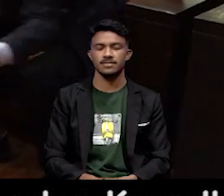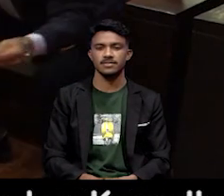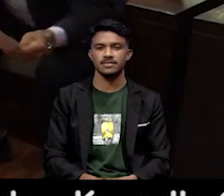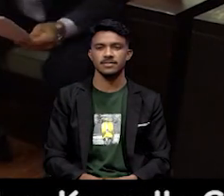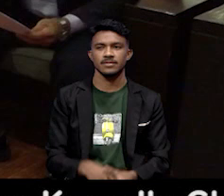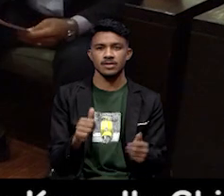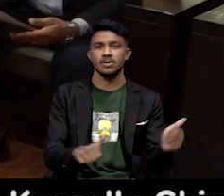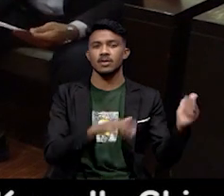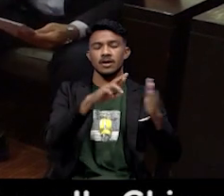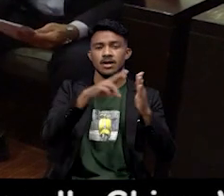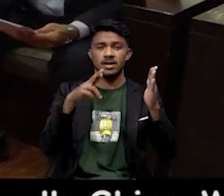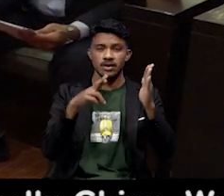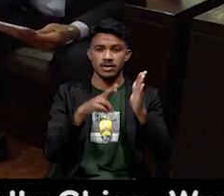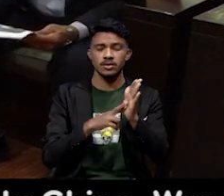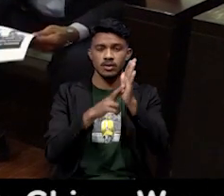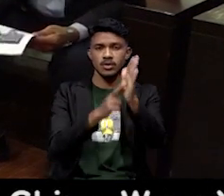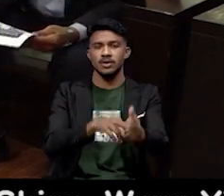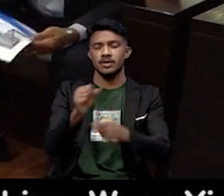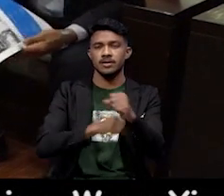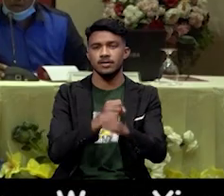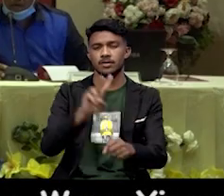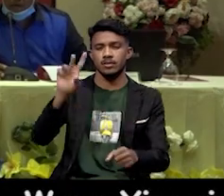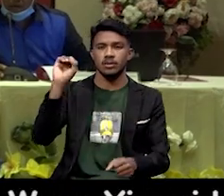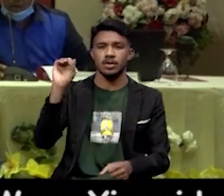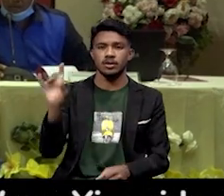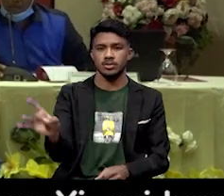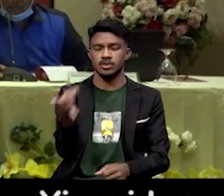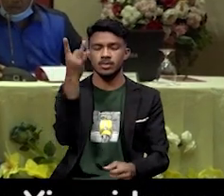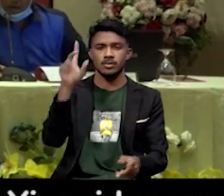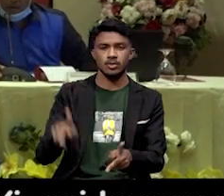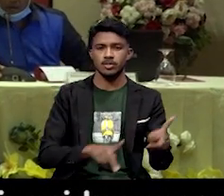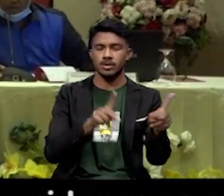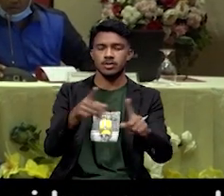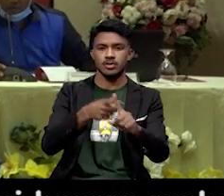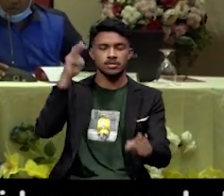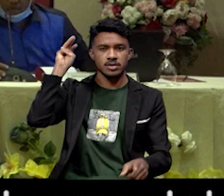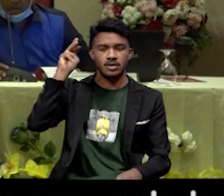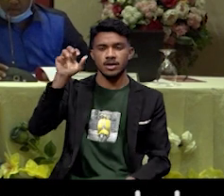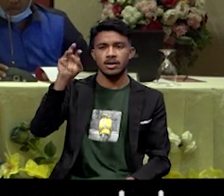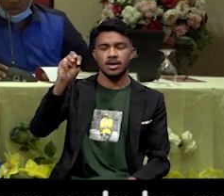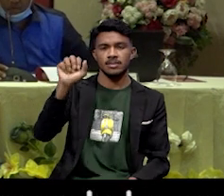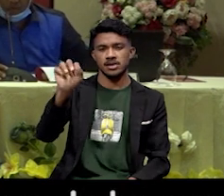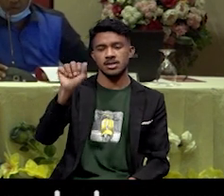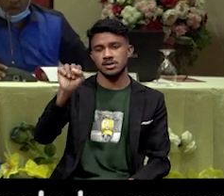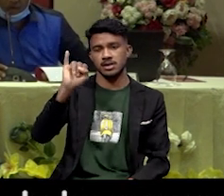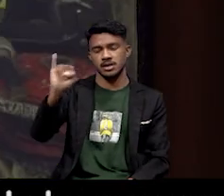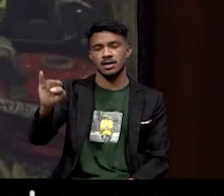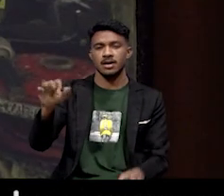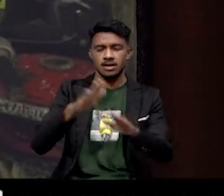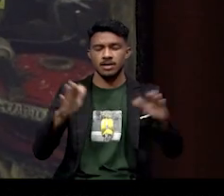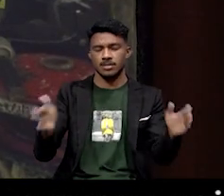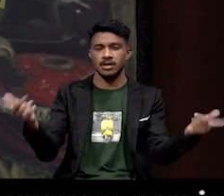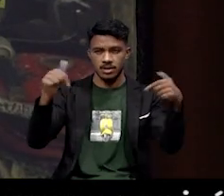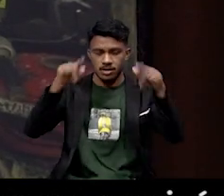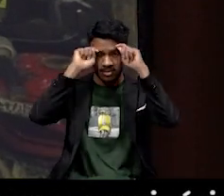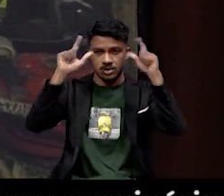Tui relator tinan rin rua sanulu resin balu nebe publika husi Ministério Solidariedade Social no inclujaun, Labarik e Timor Leste ho idade